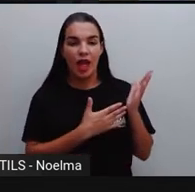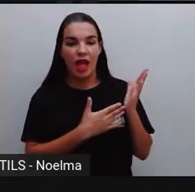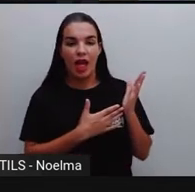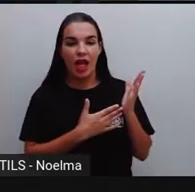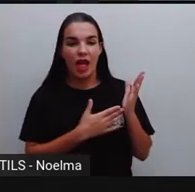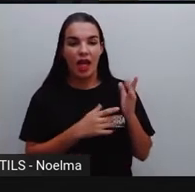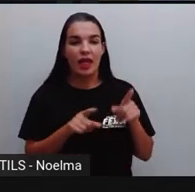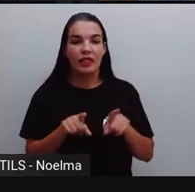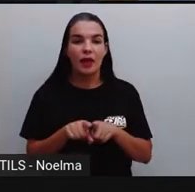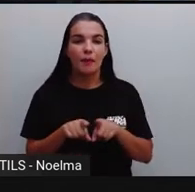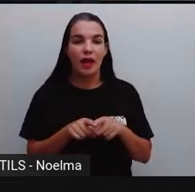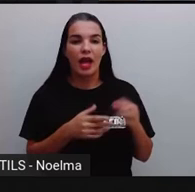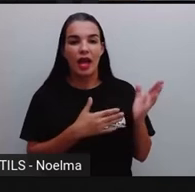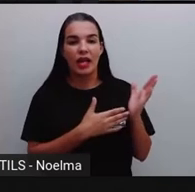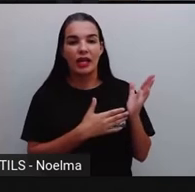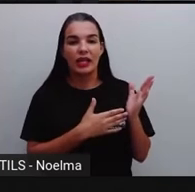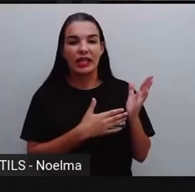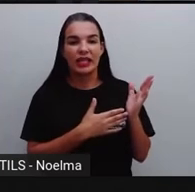Ensopado.